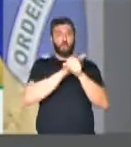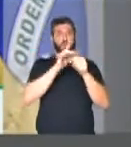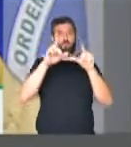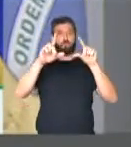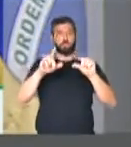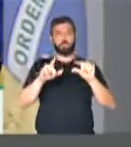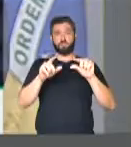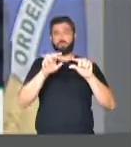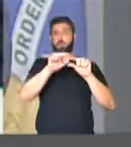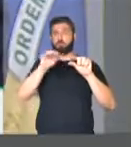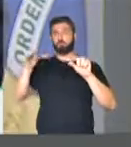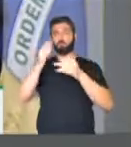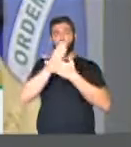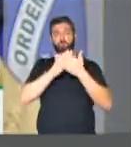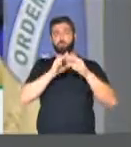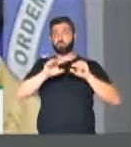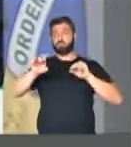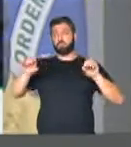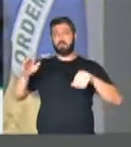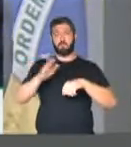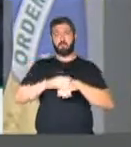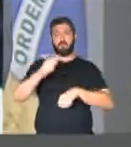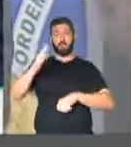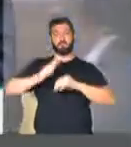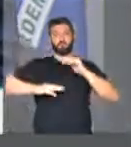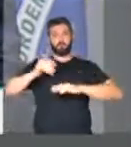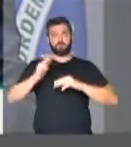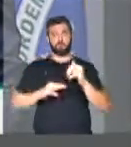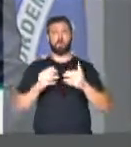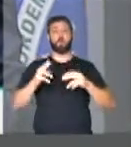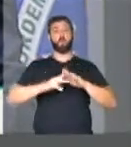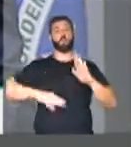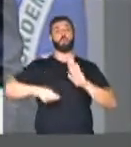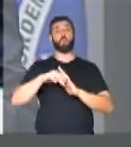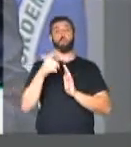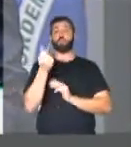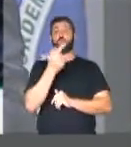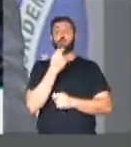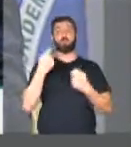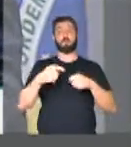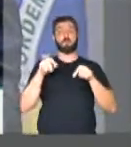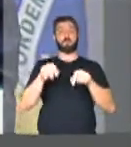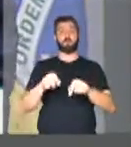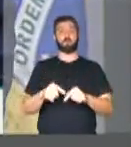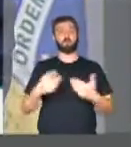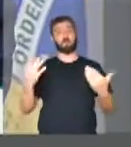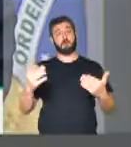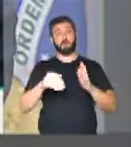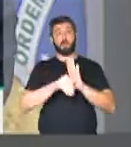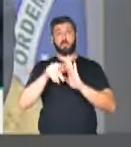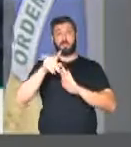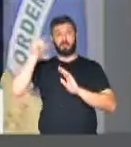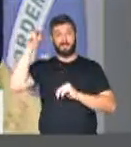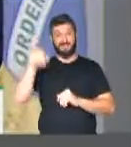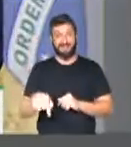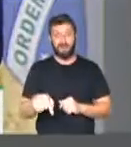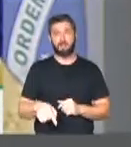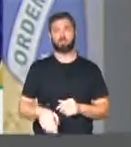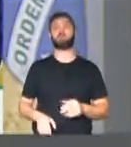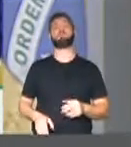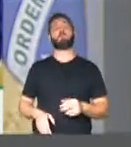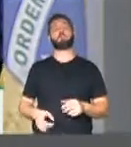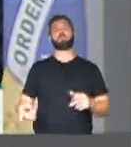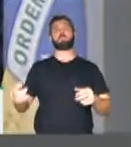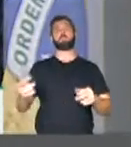fato, uma política prisional eficiente e eficaz, e para isso tudo precisa de recurso financeiro. Portanto, essa medida provisória